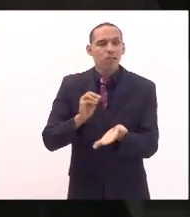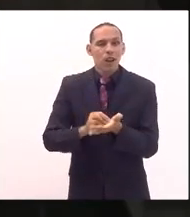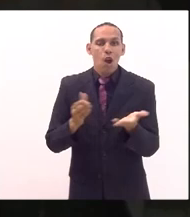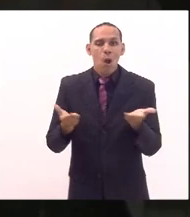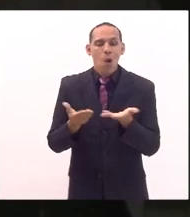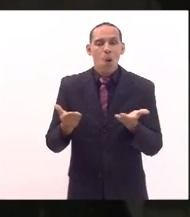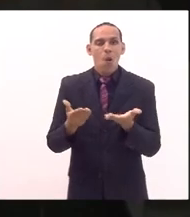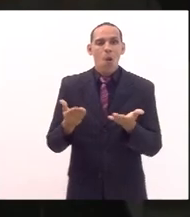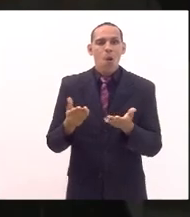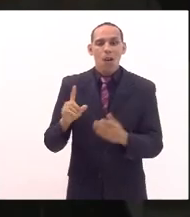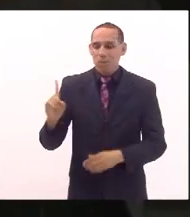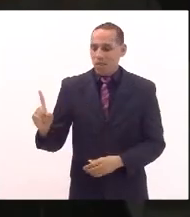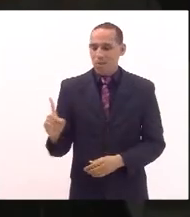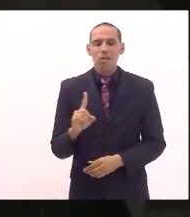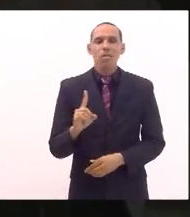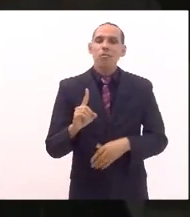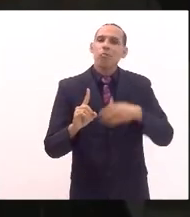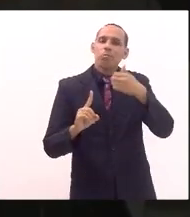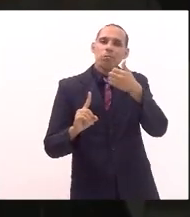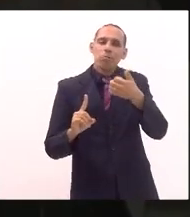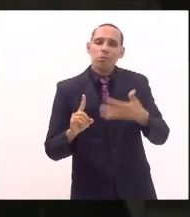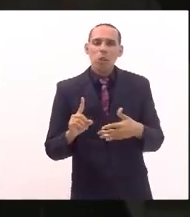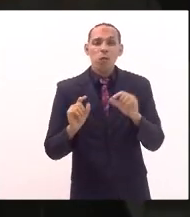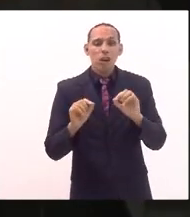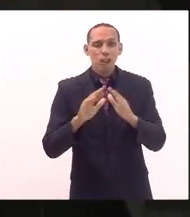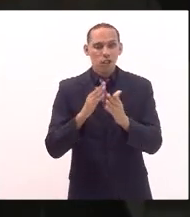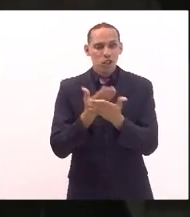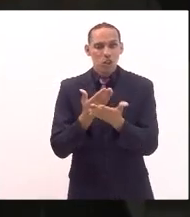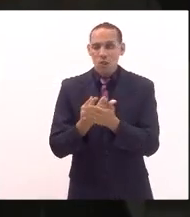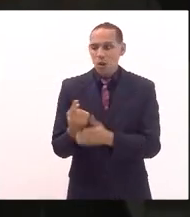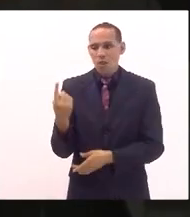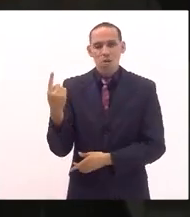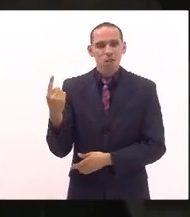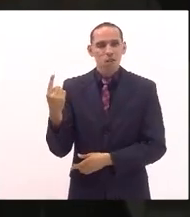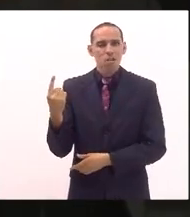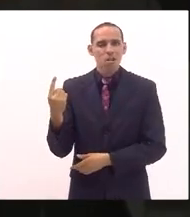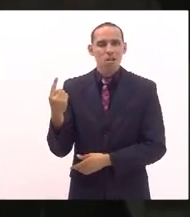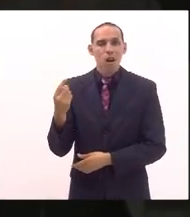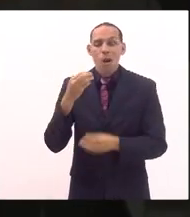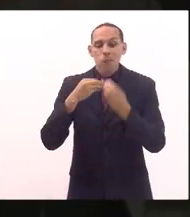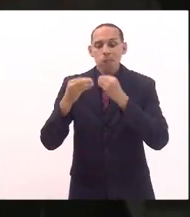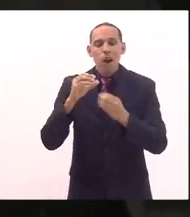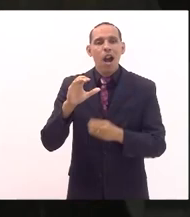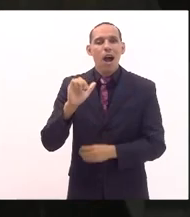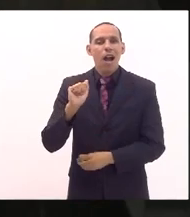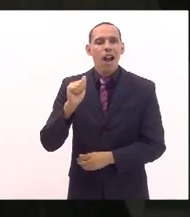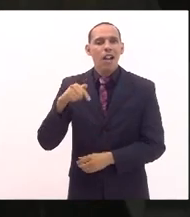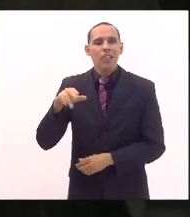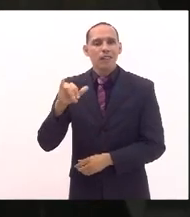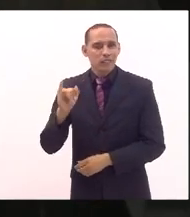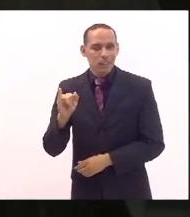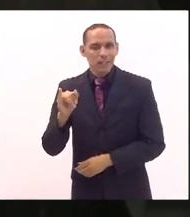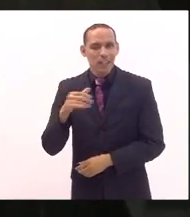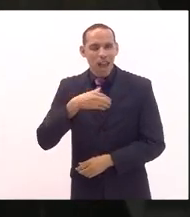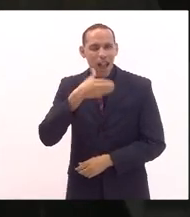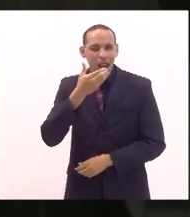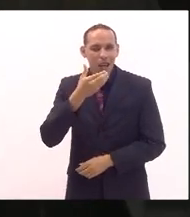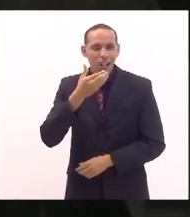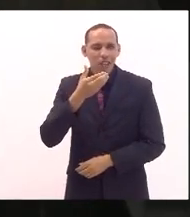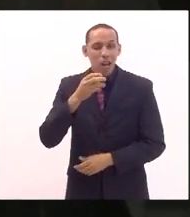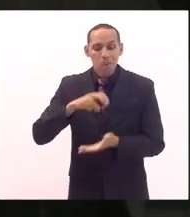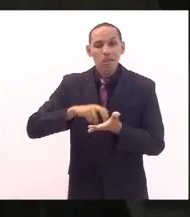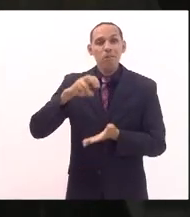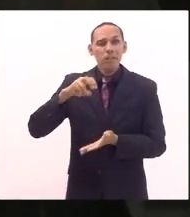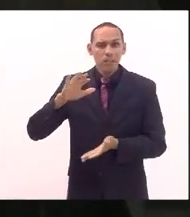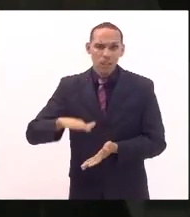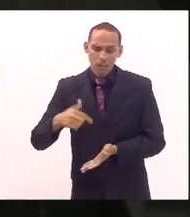exemplo ouve depoimento de que uma determinada escola os alunos estão comendo caqui de manhã e tarde tá aqui